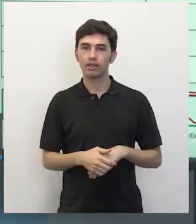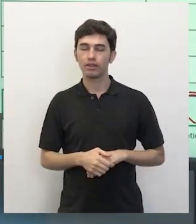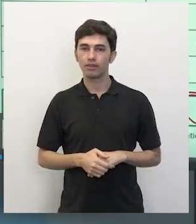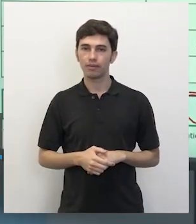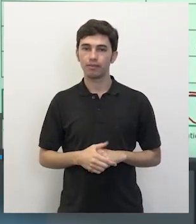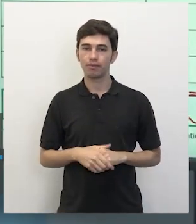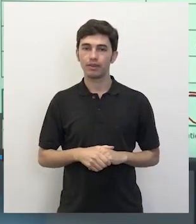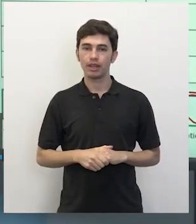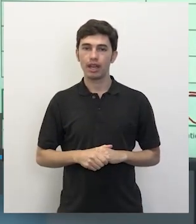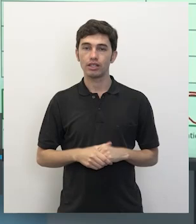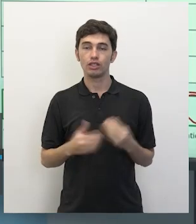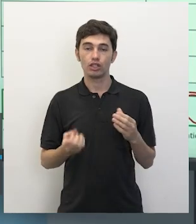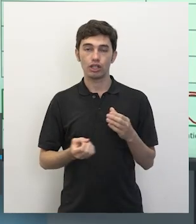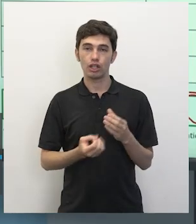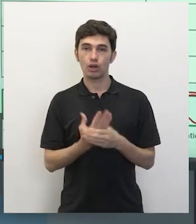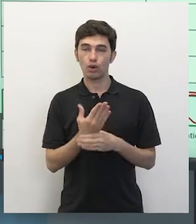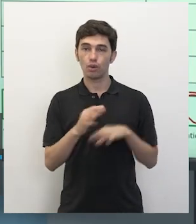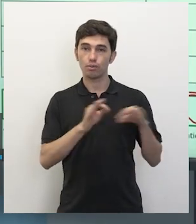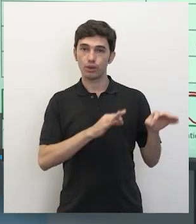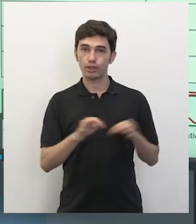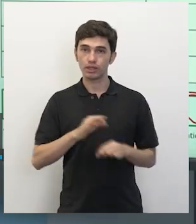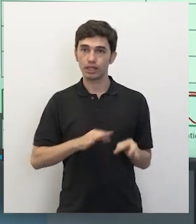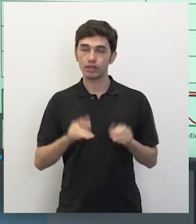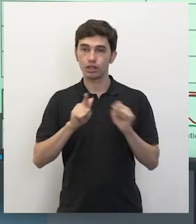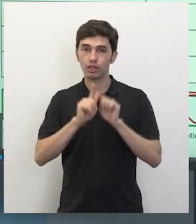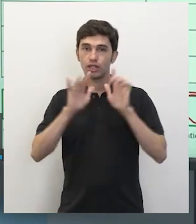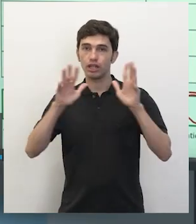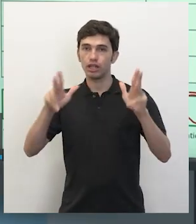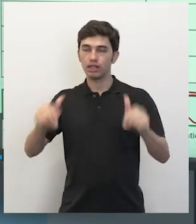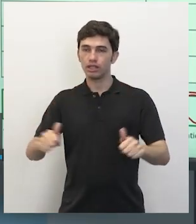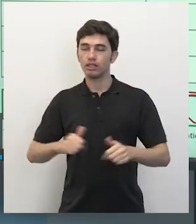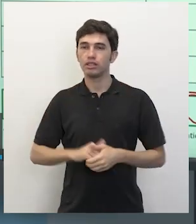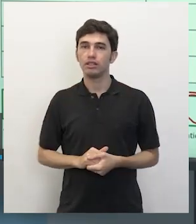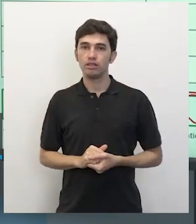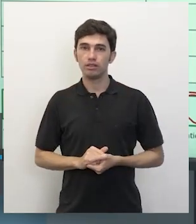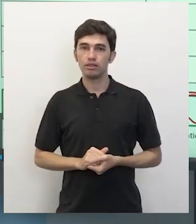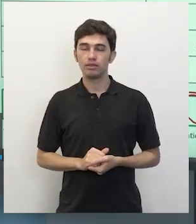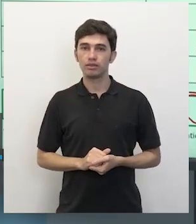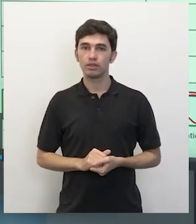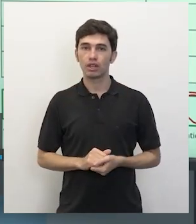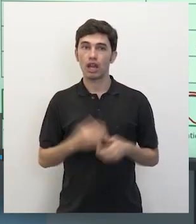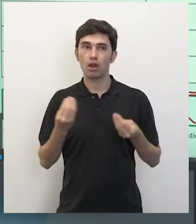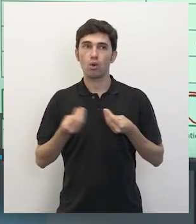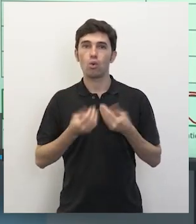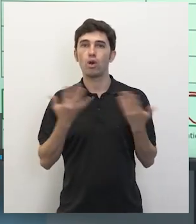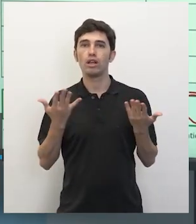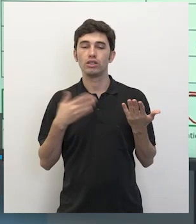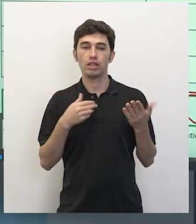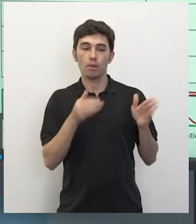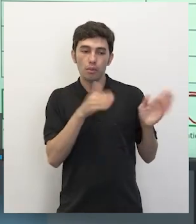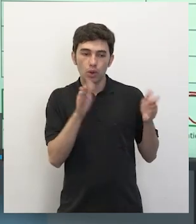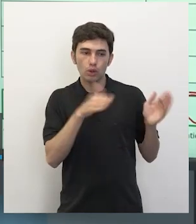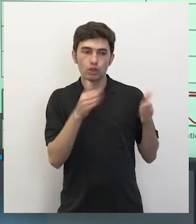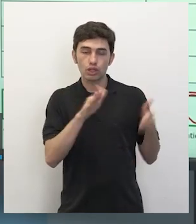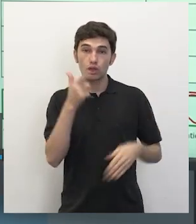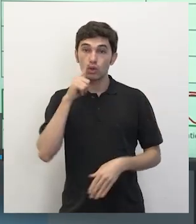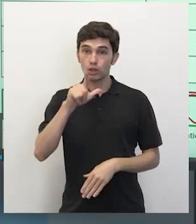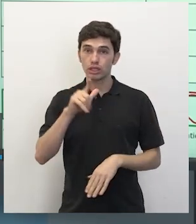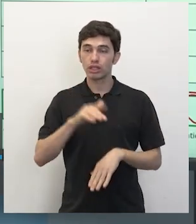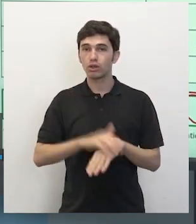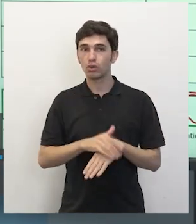um processo, criou uma generalização. Aí fica fácil, né? Ora, quantos salgadinhos eu consigo produzir com 10 quilos de